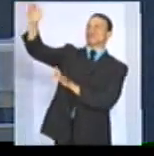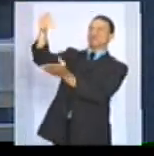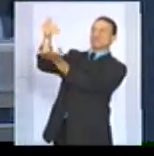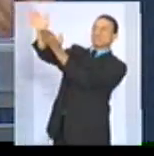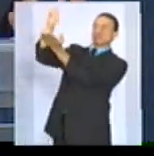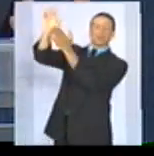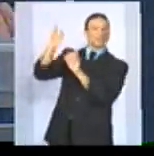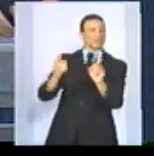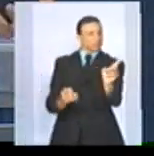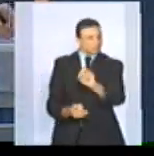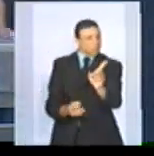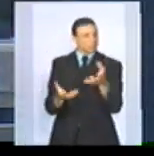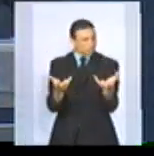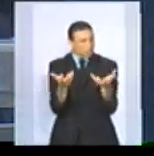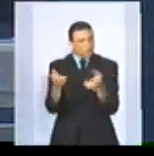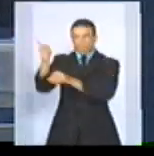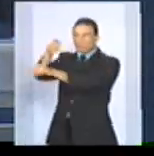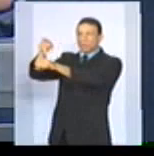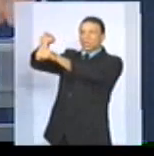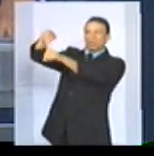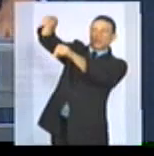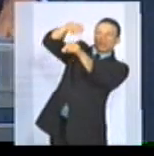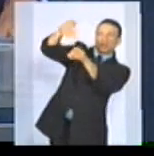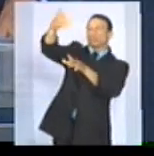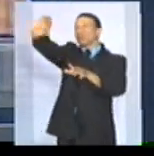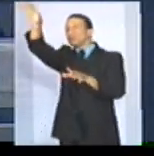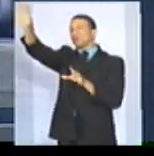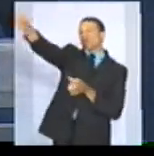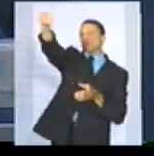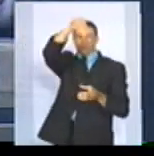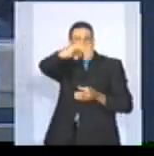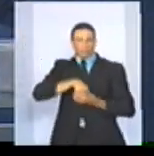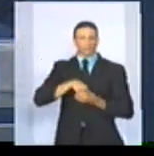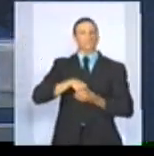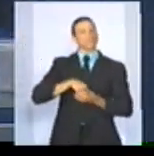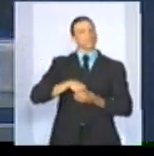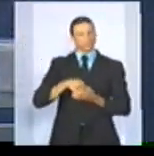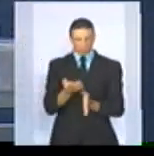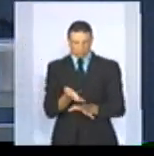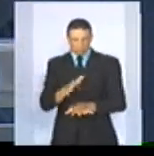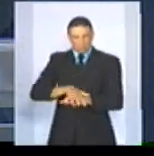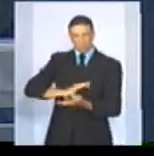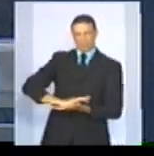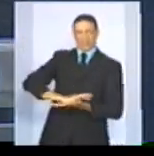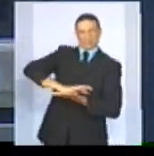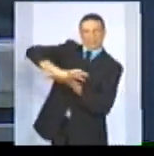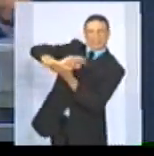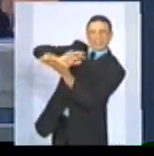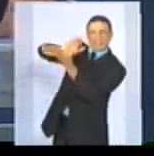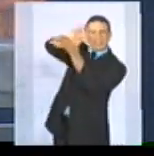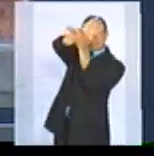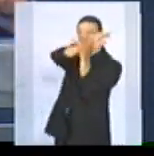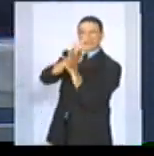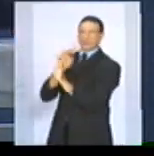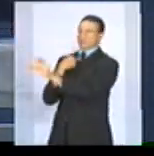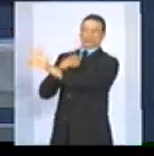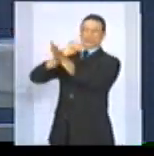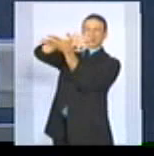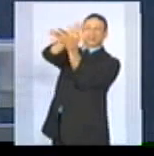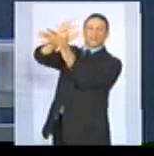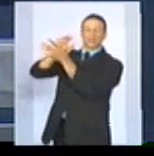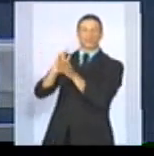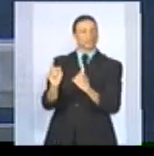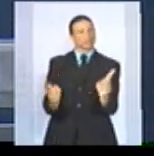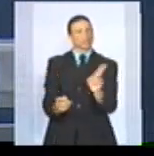queremos que haja todos os conteúdos nós não estamos aqui numa lei de exclusão não pode ter essa informação ao contrário Então não é